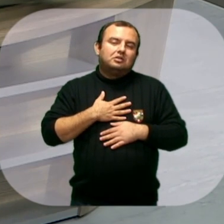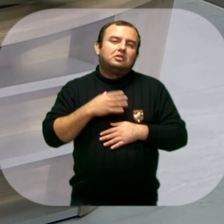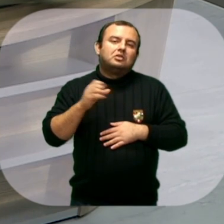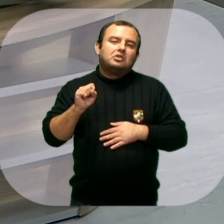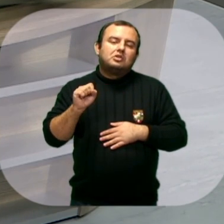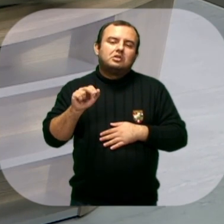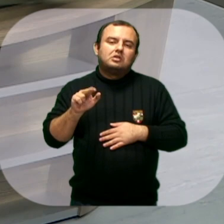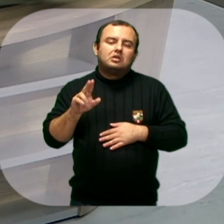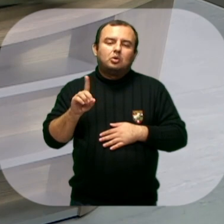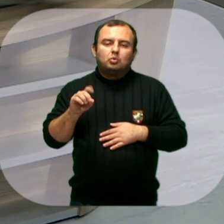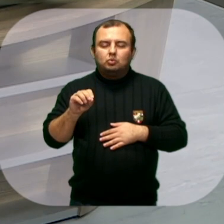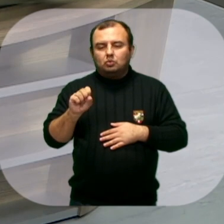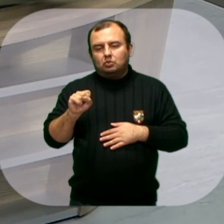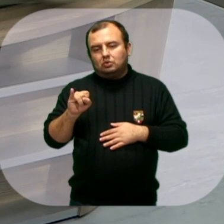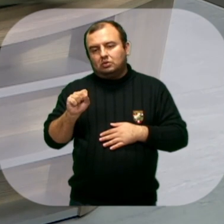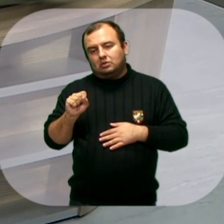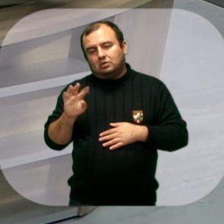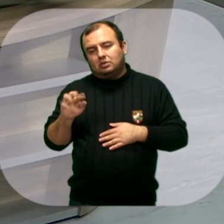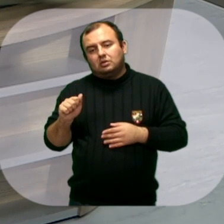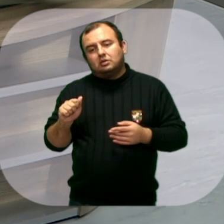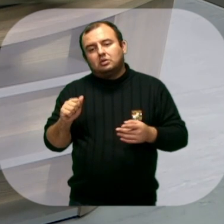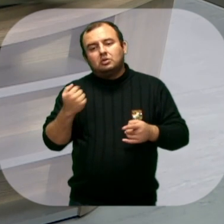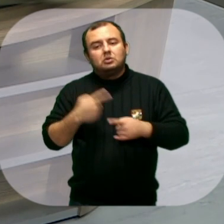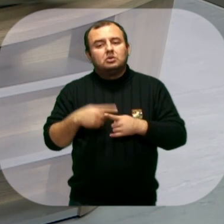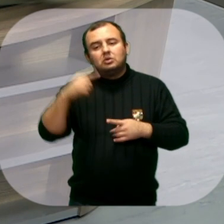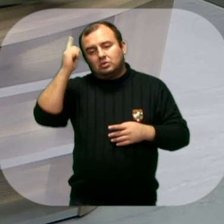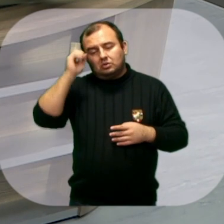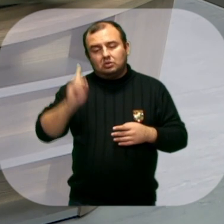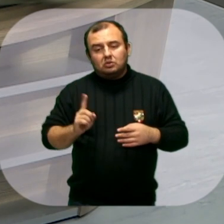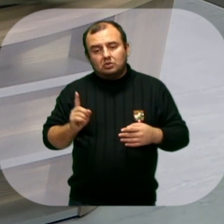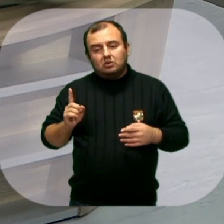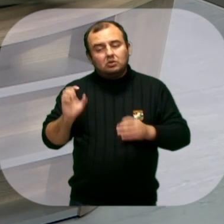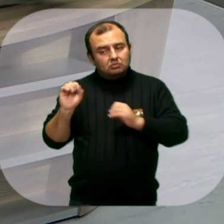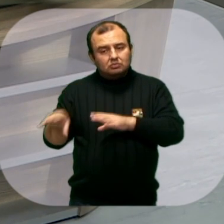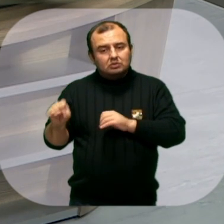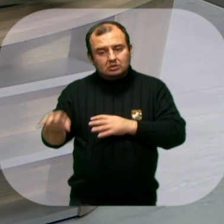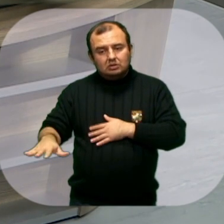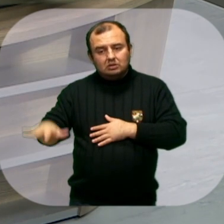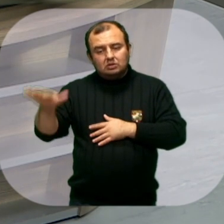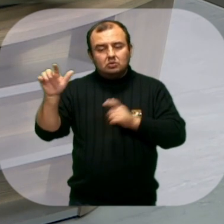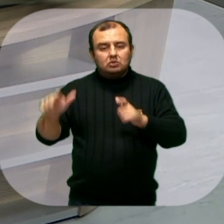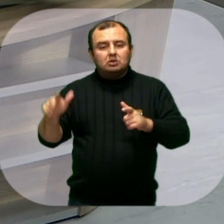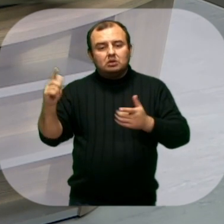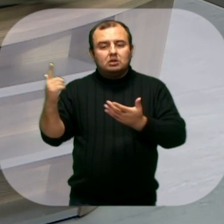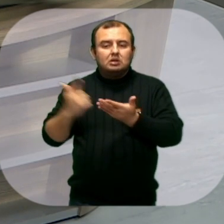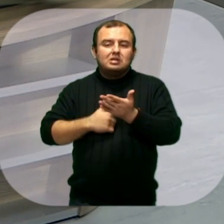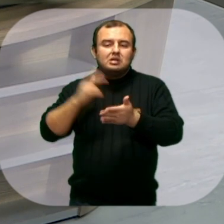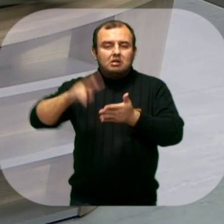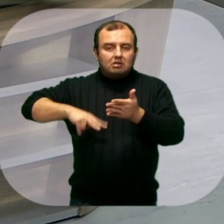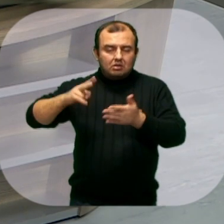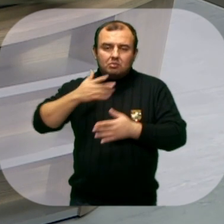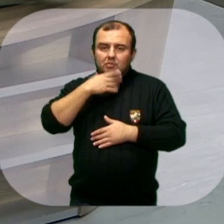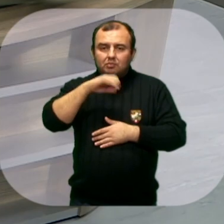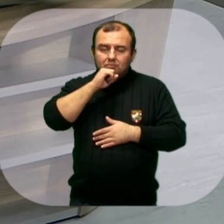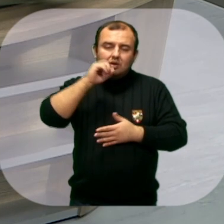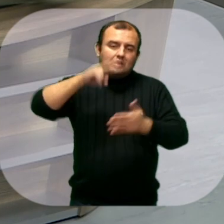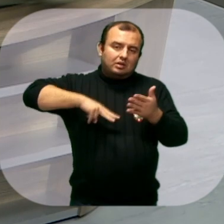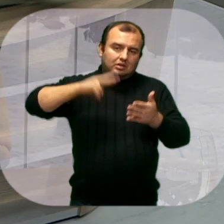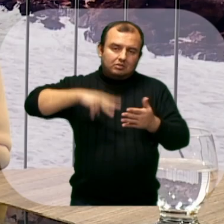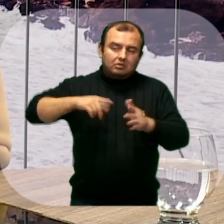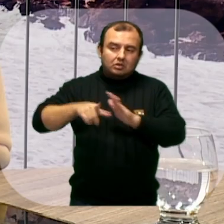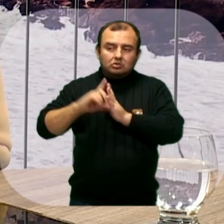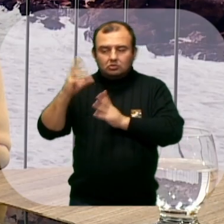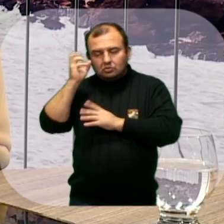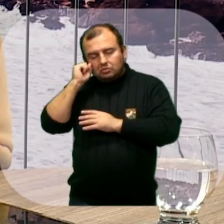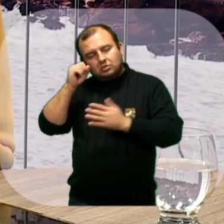natureza, porque é que eu não sei, eu fui criada num ambiente de leitura. O meu pai lia livros para a gente antes de